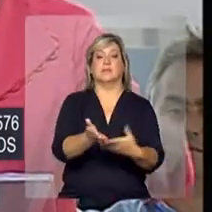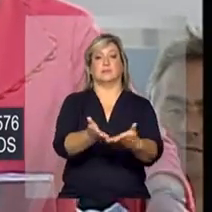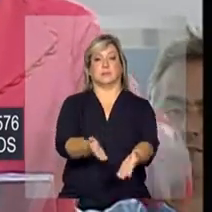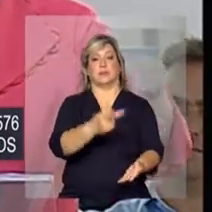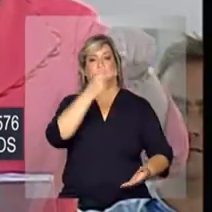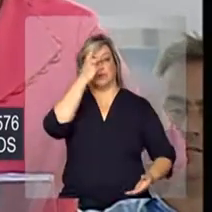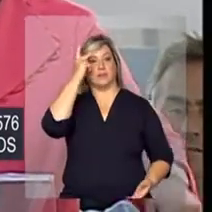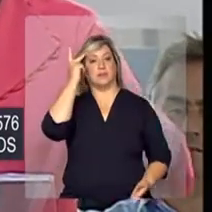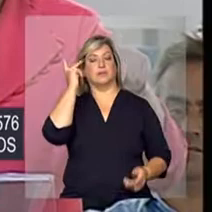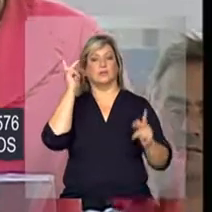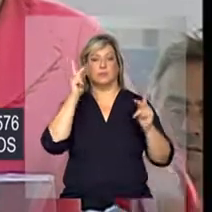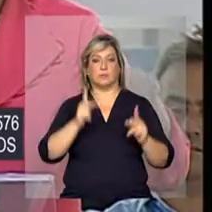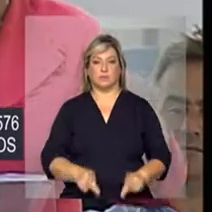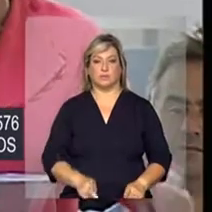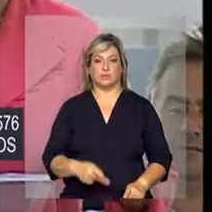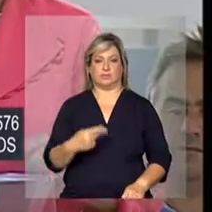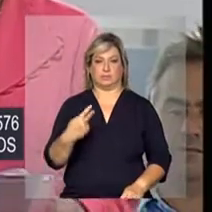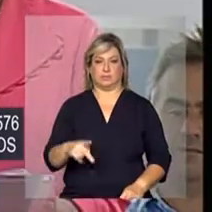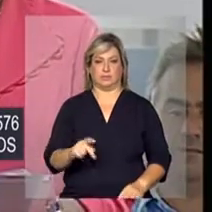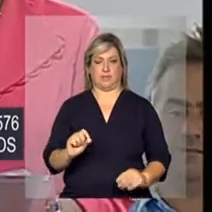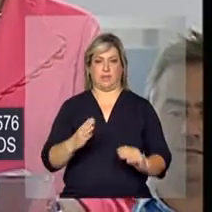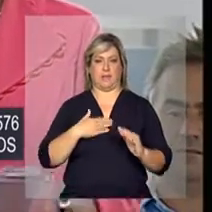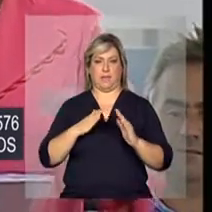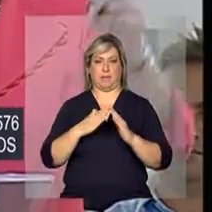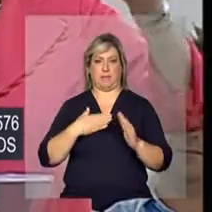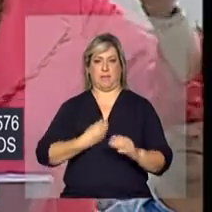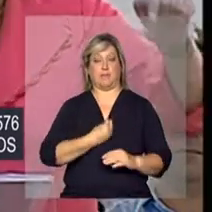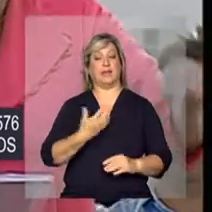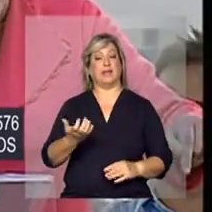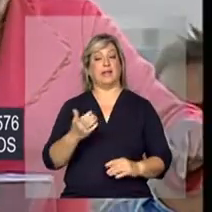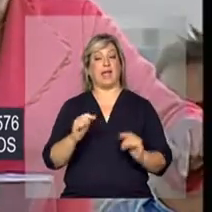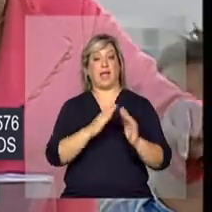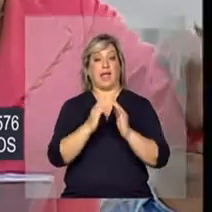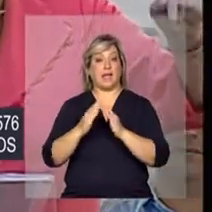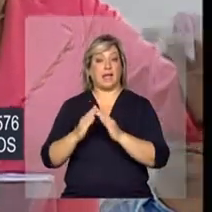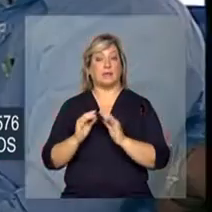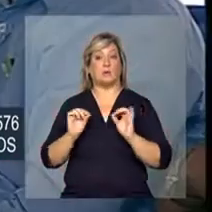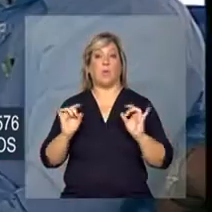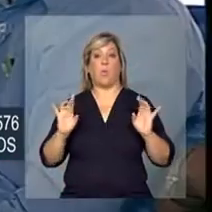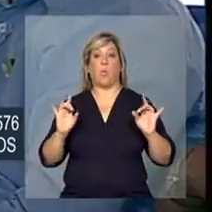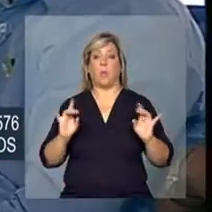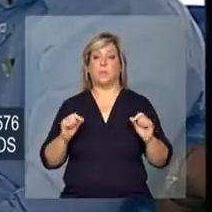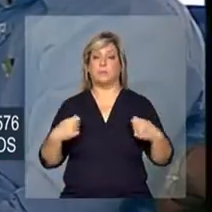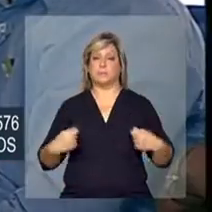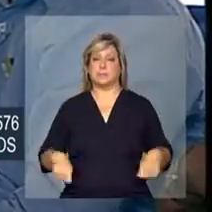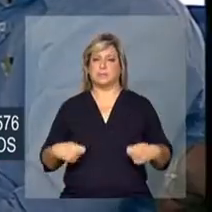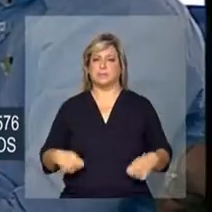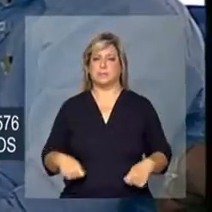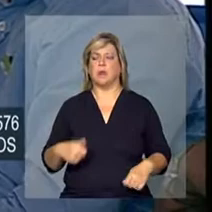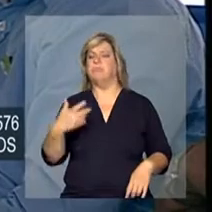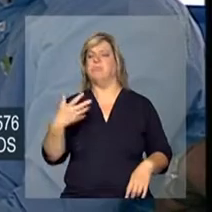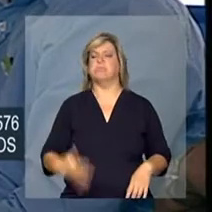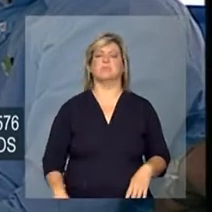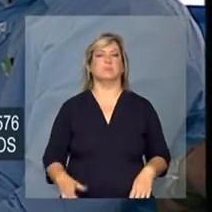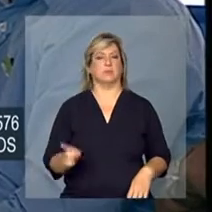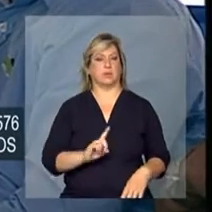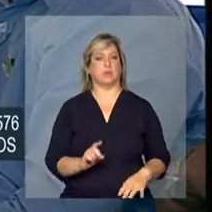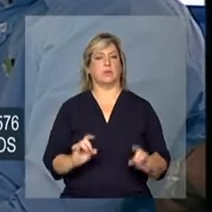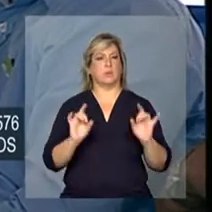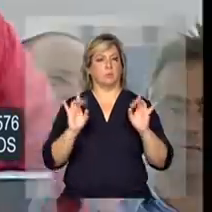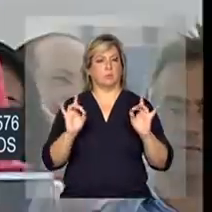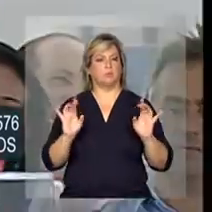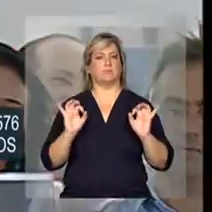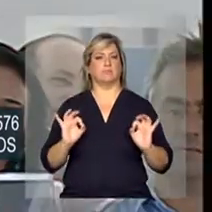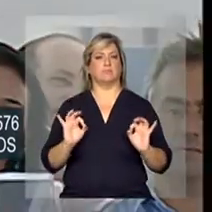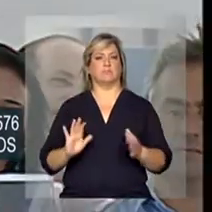que as casas sejam de qualidade. As casas têm de ser de qualidade. A gente tem de